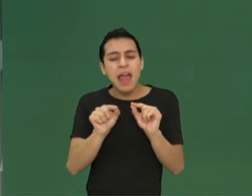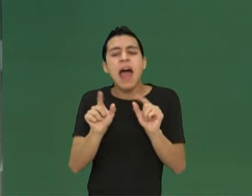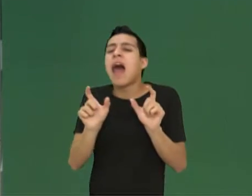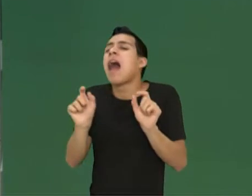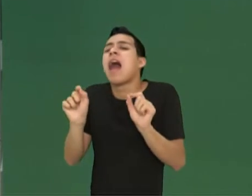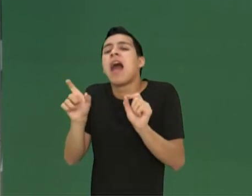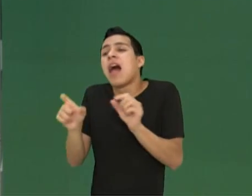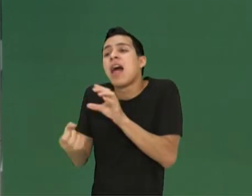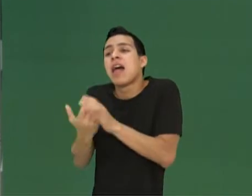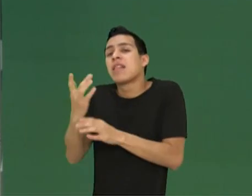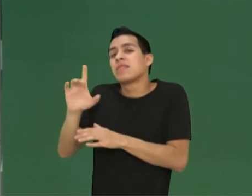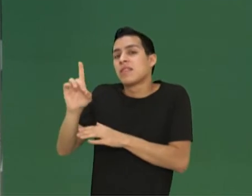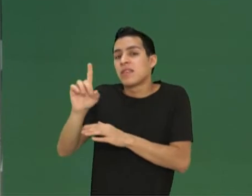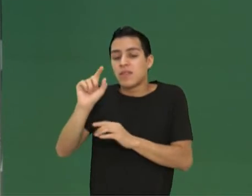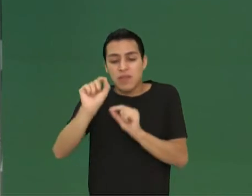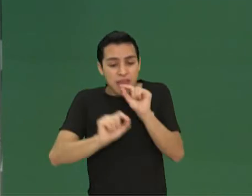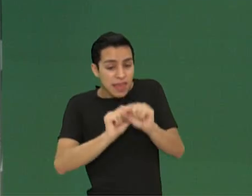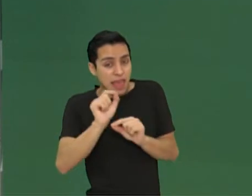a